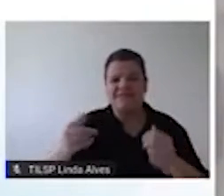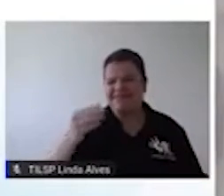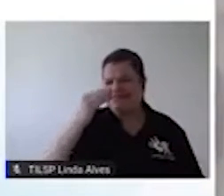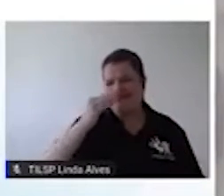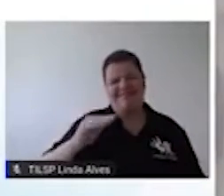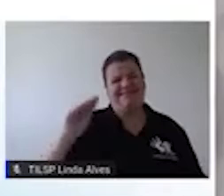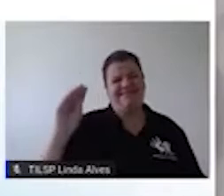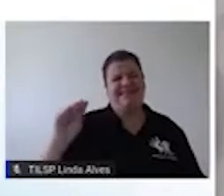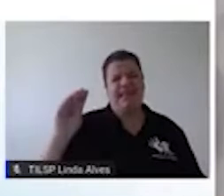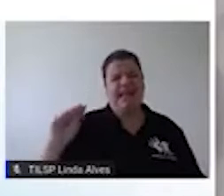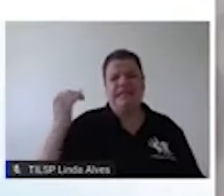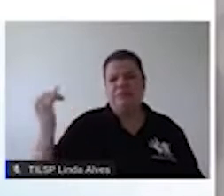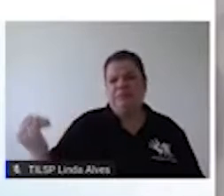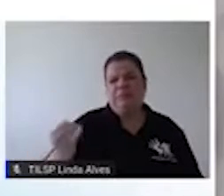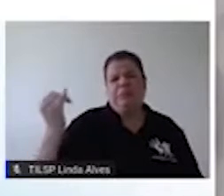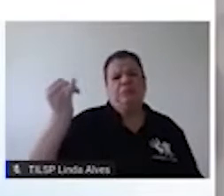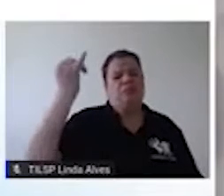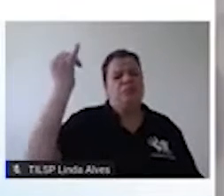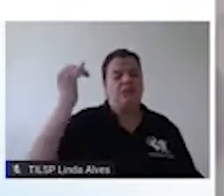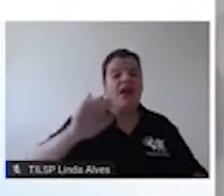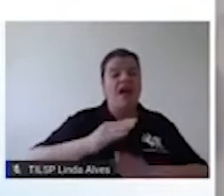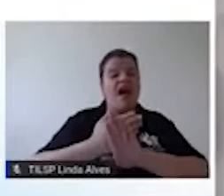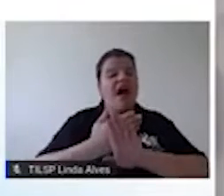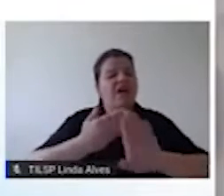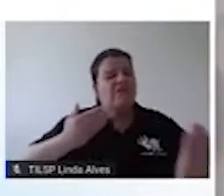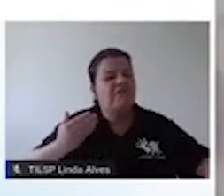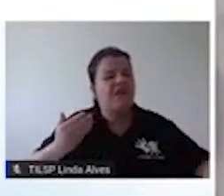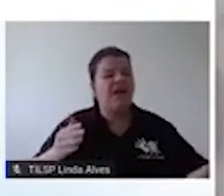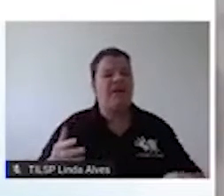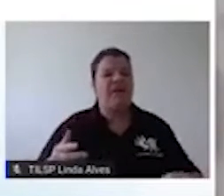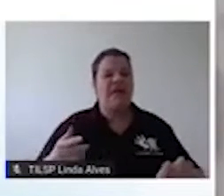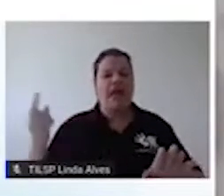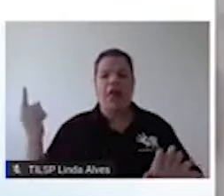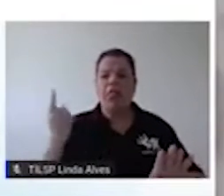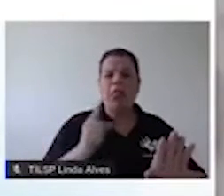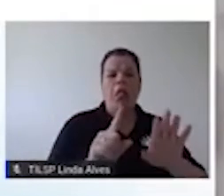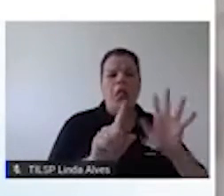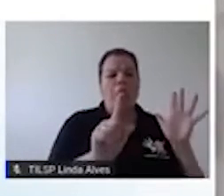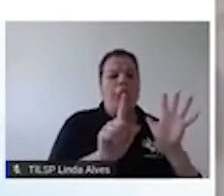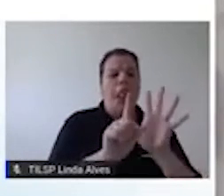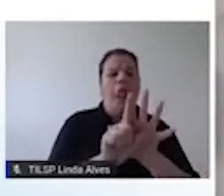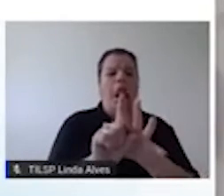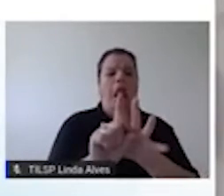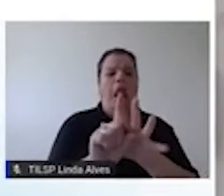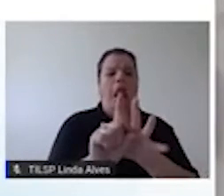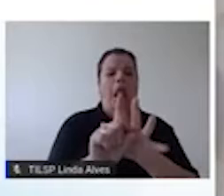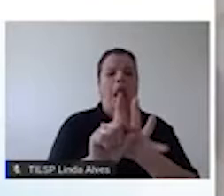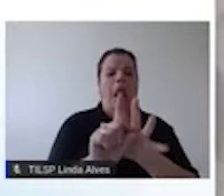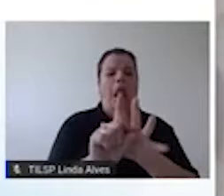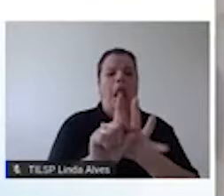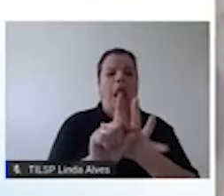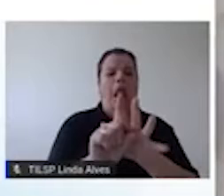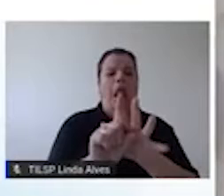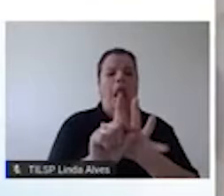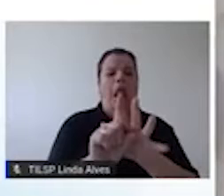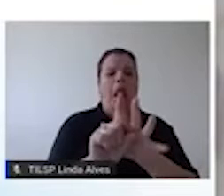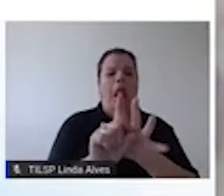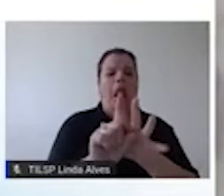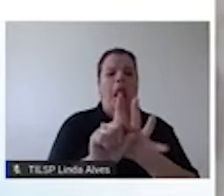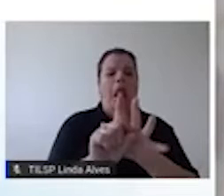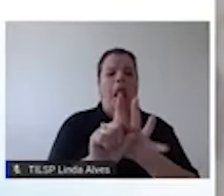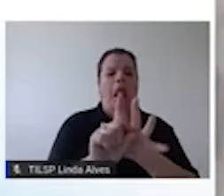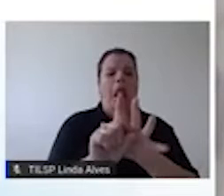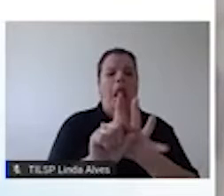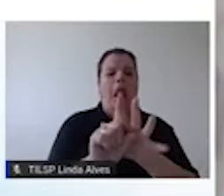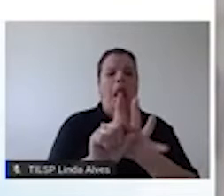negou a importância do afastamento físico, que se denominou aqui no Brasil como